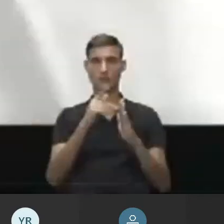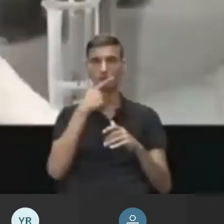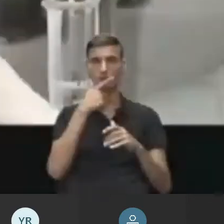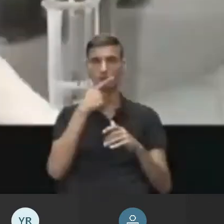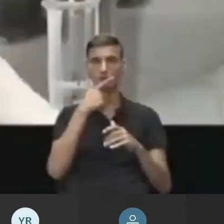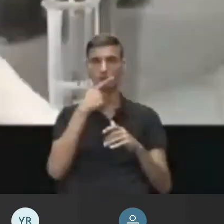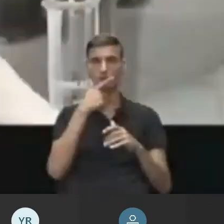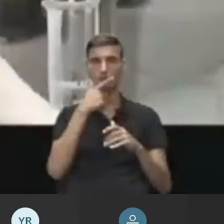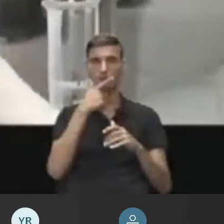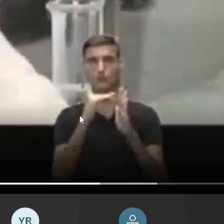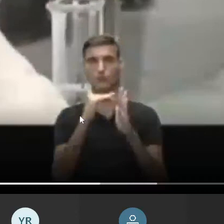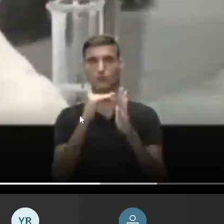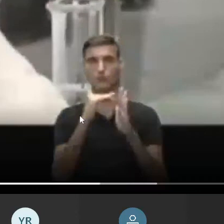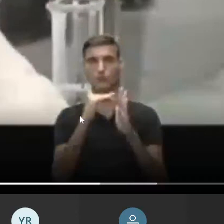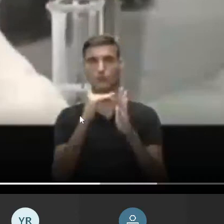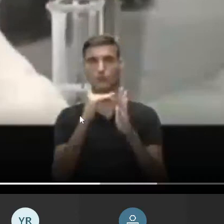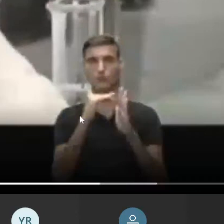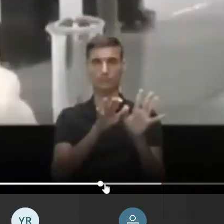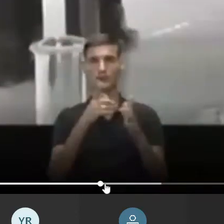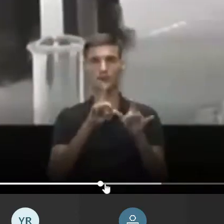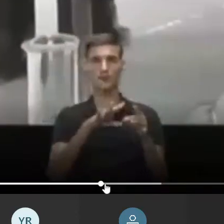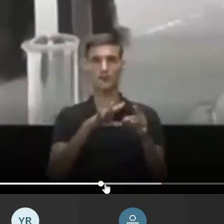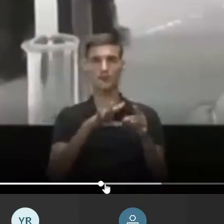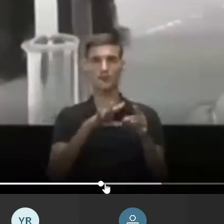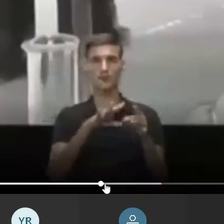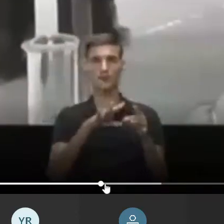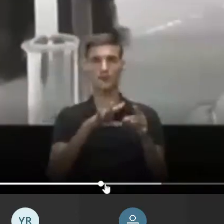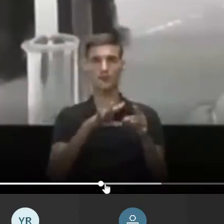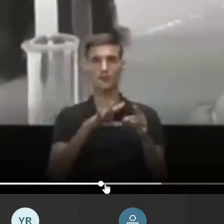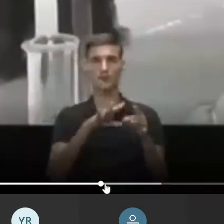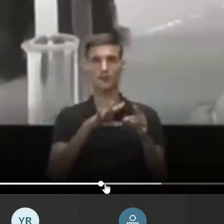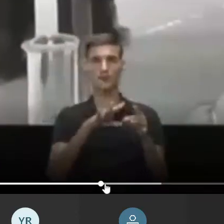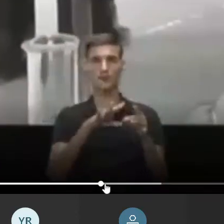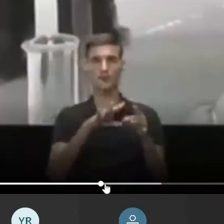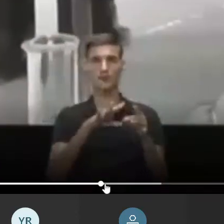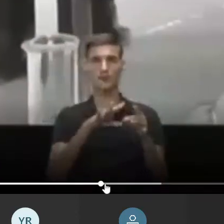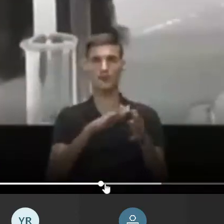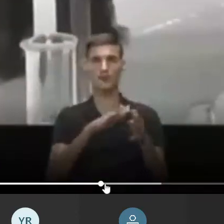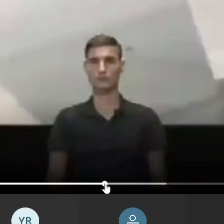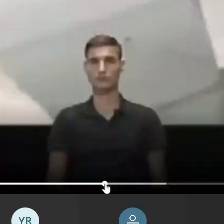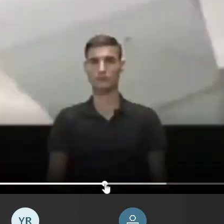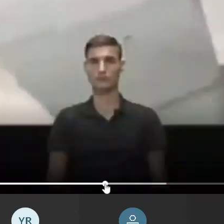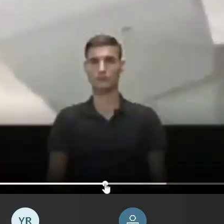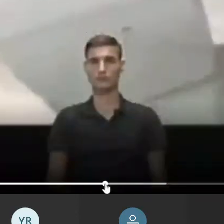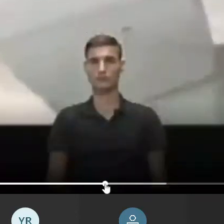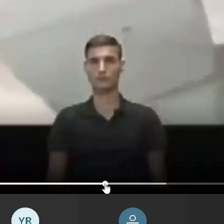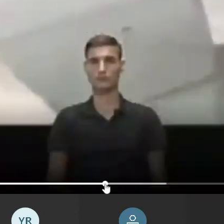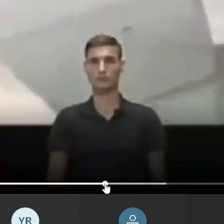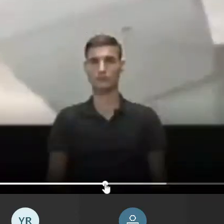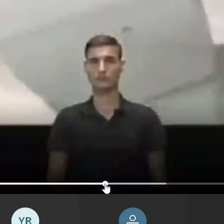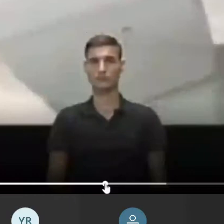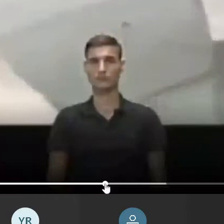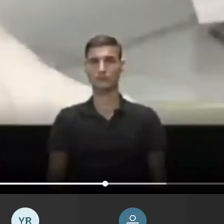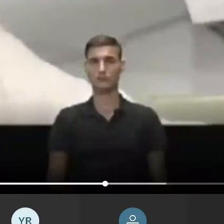A gente faz aquele processo de agitar, de cabeça para baixo, para depois a